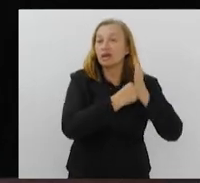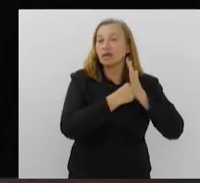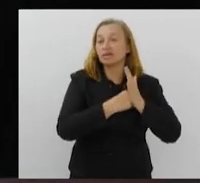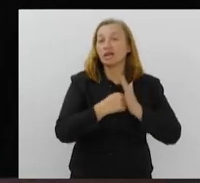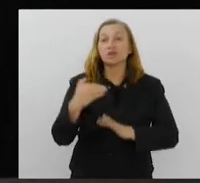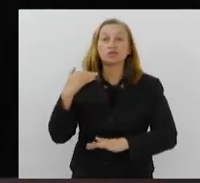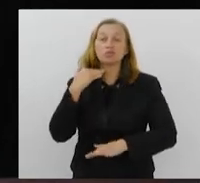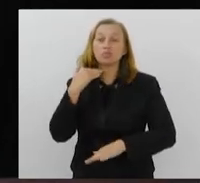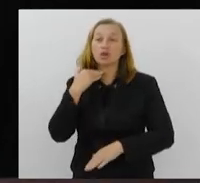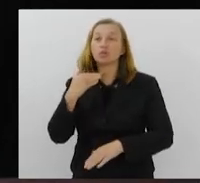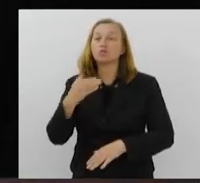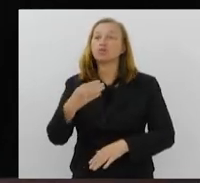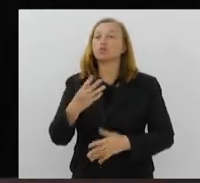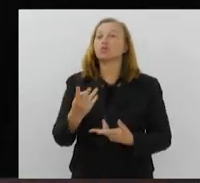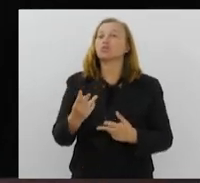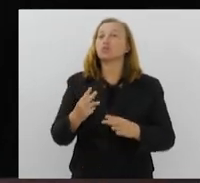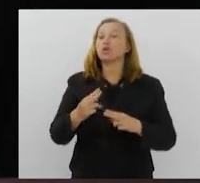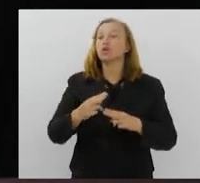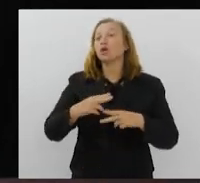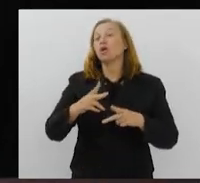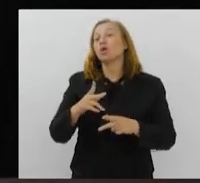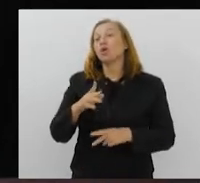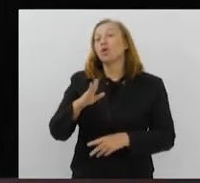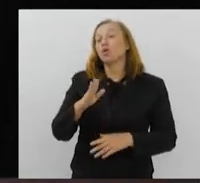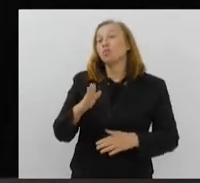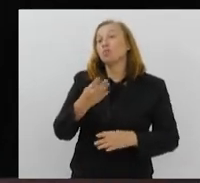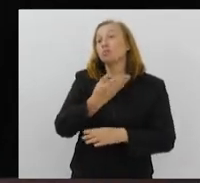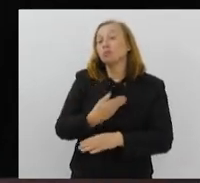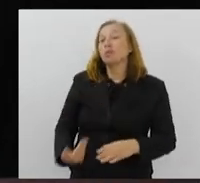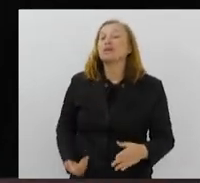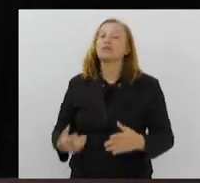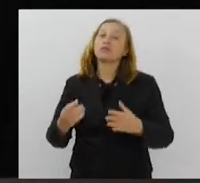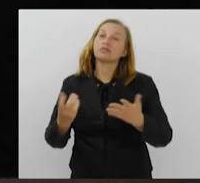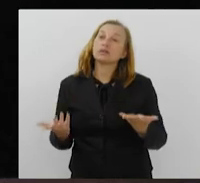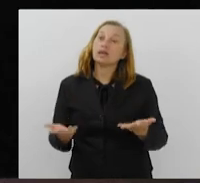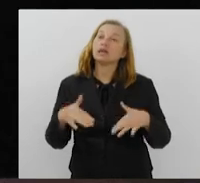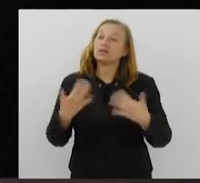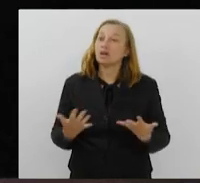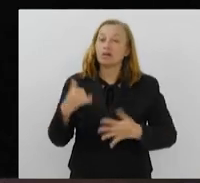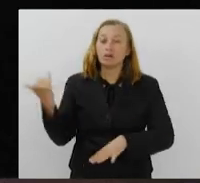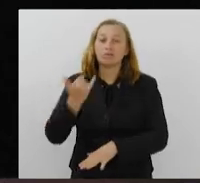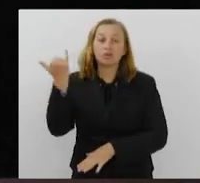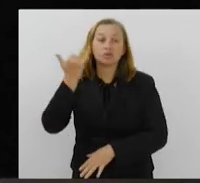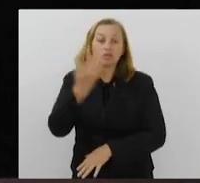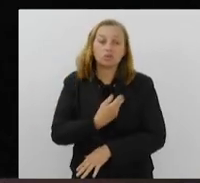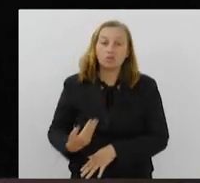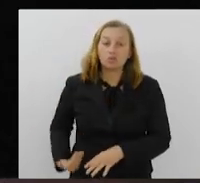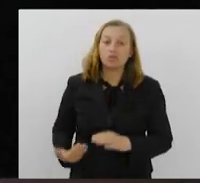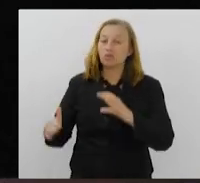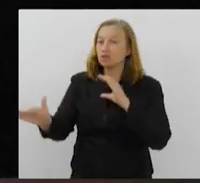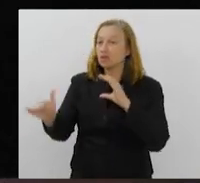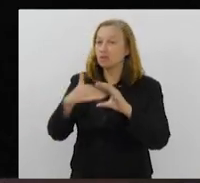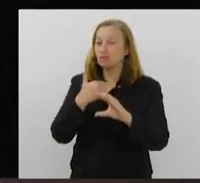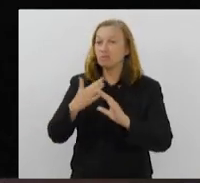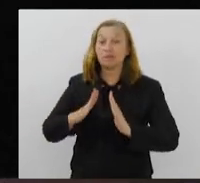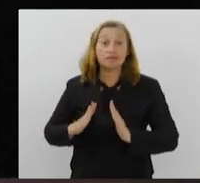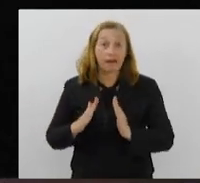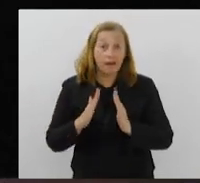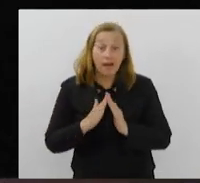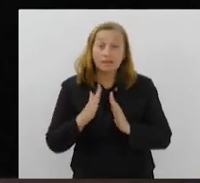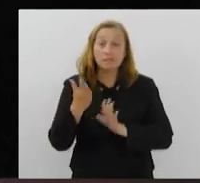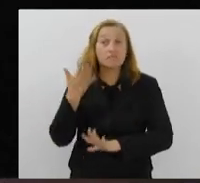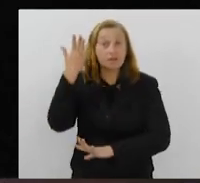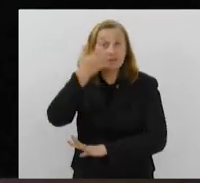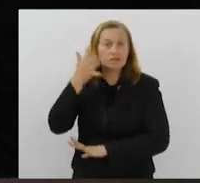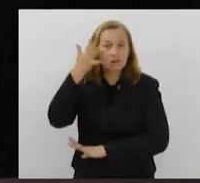públicos, também são muito afetados. Então, é muito importante que o governador envie para essa casa